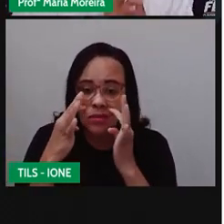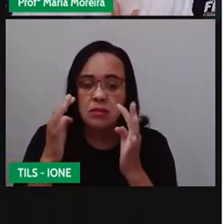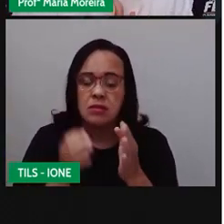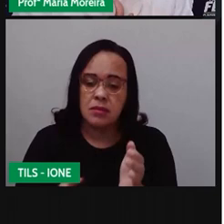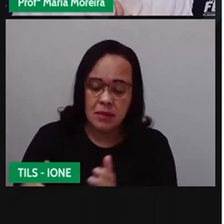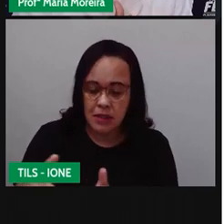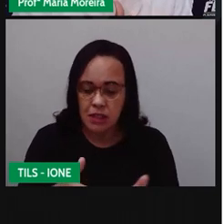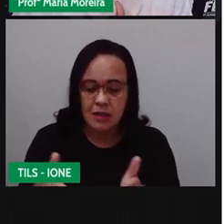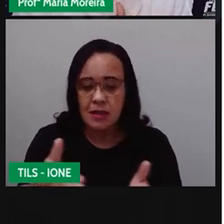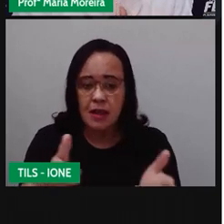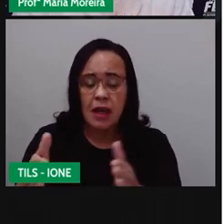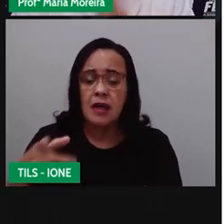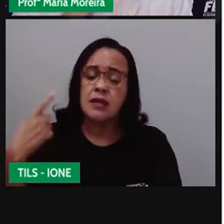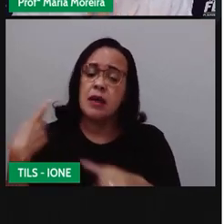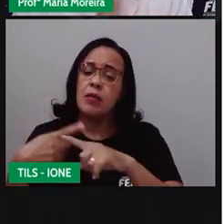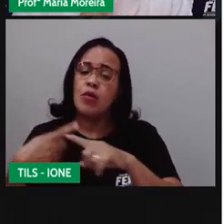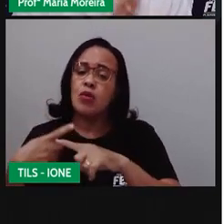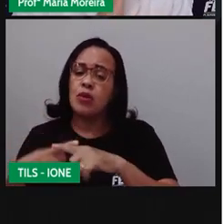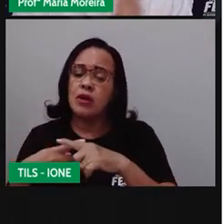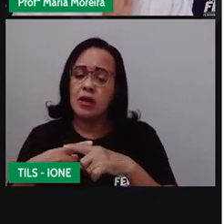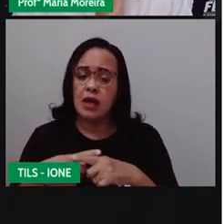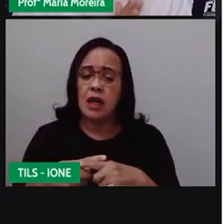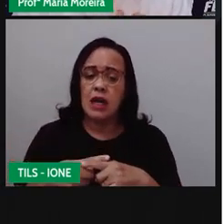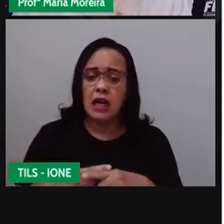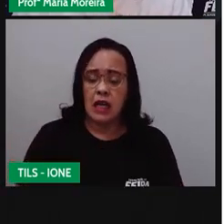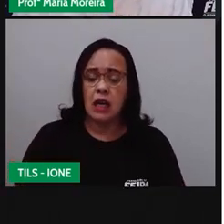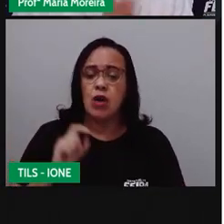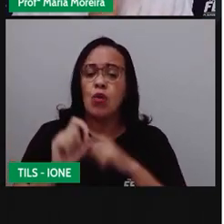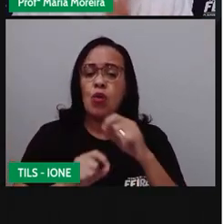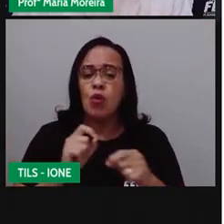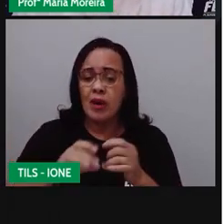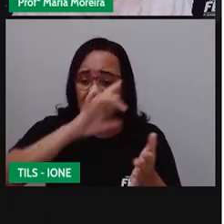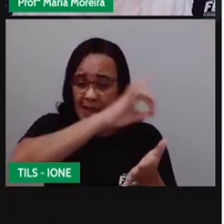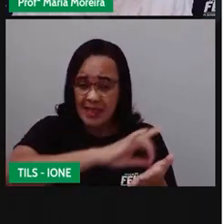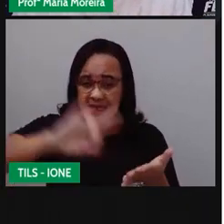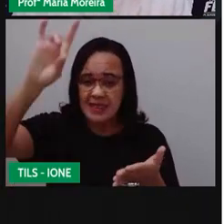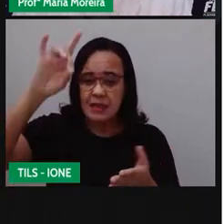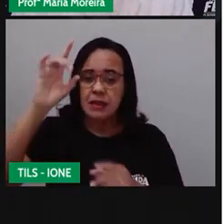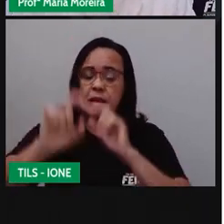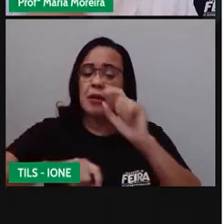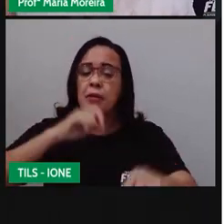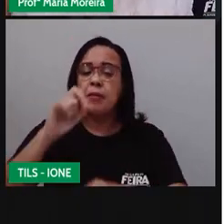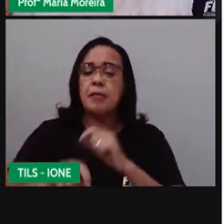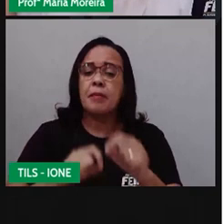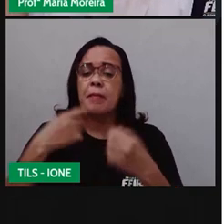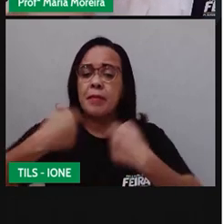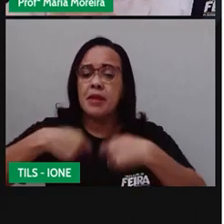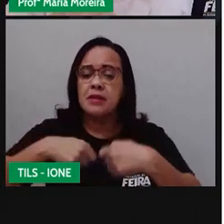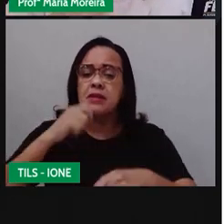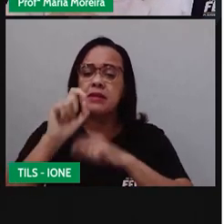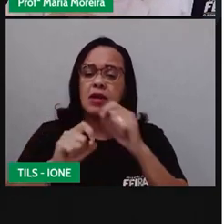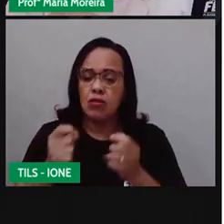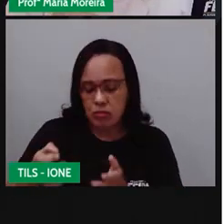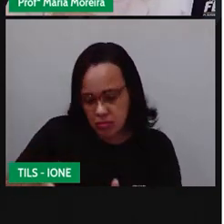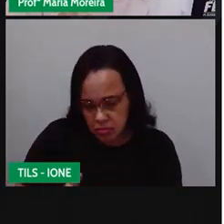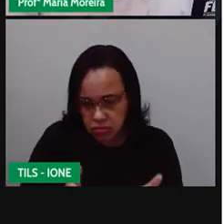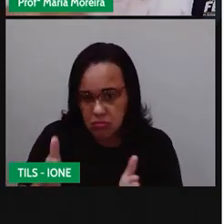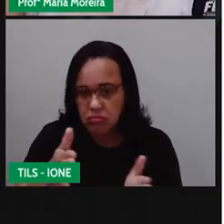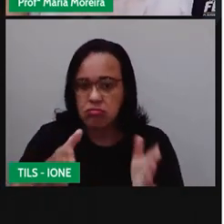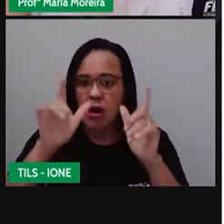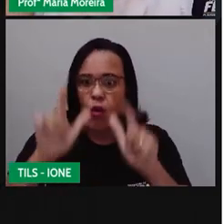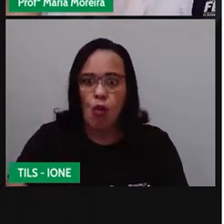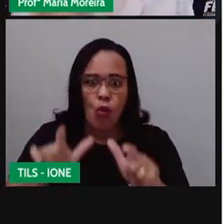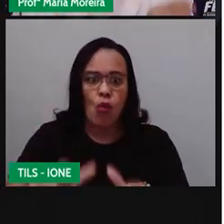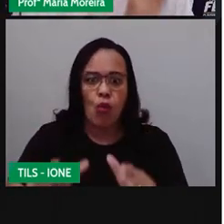Porque para enfrentar o seu inimigo, era melhor você ir por estradas limpas, não é isso? Porque você chegaria o quê com essas